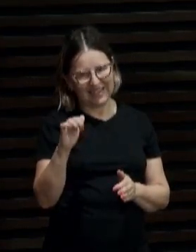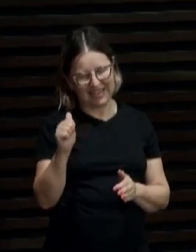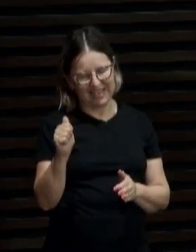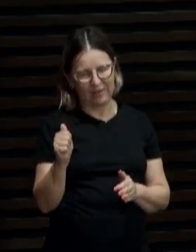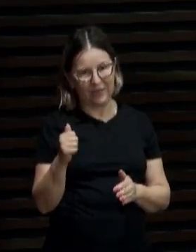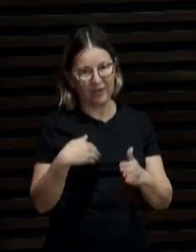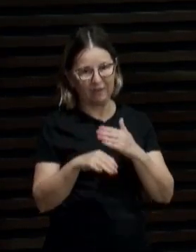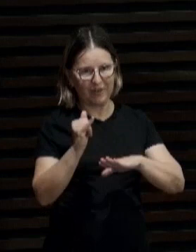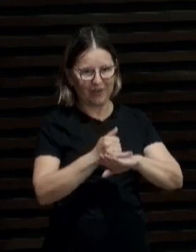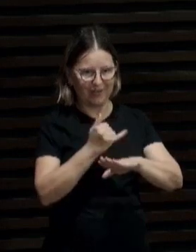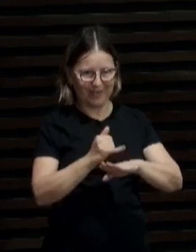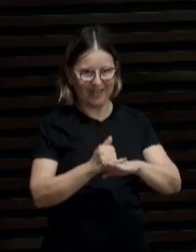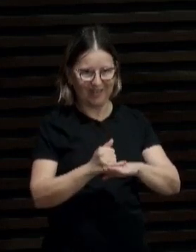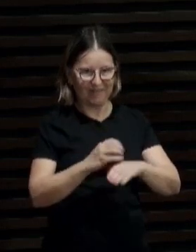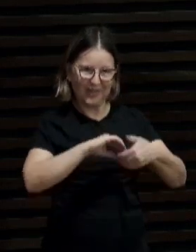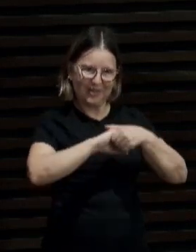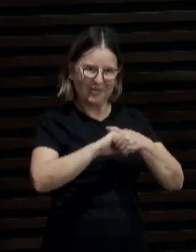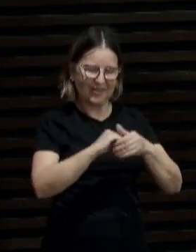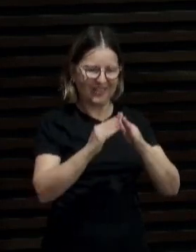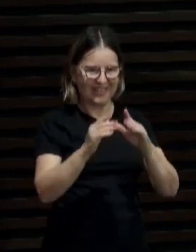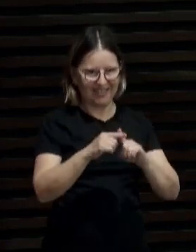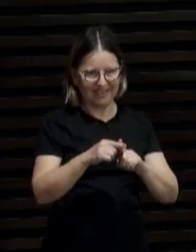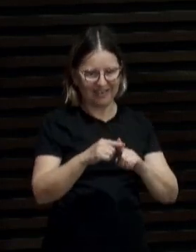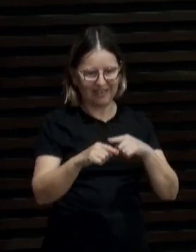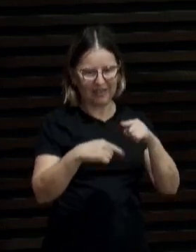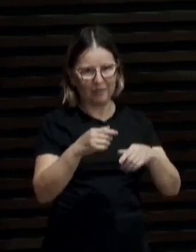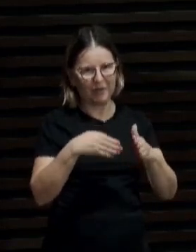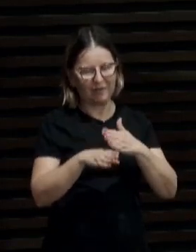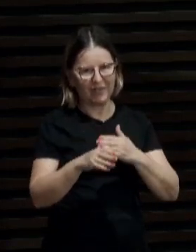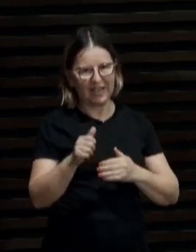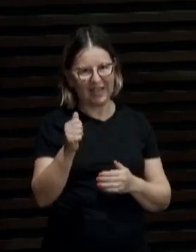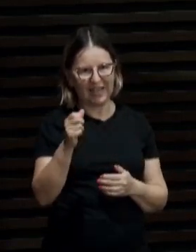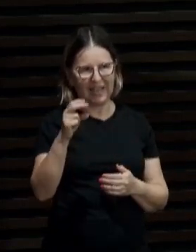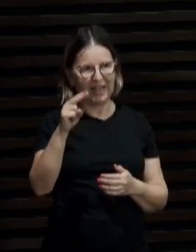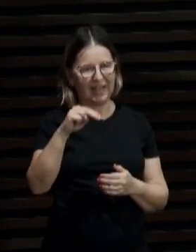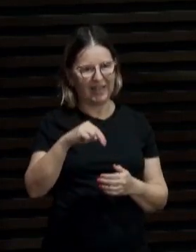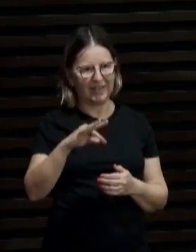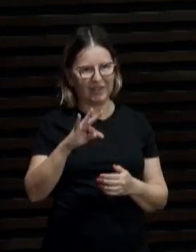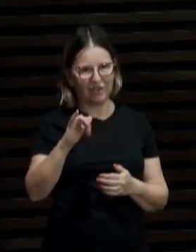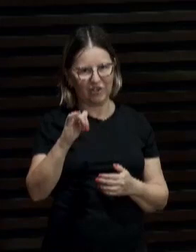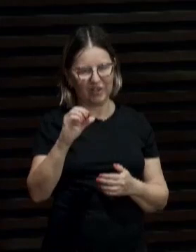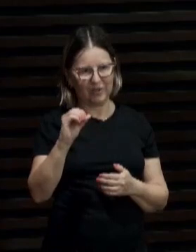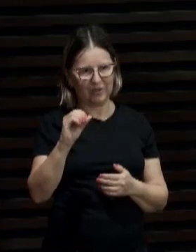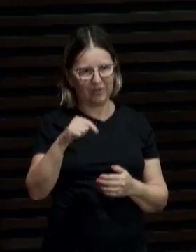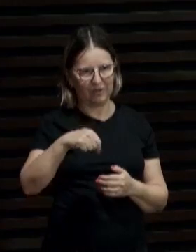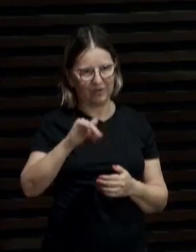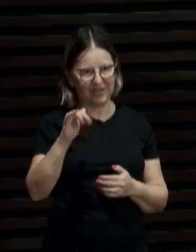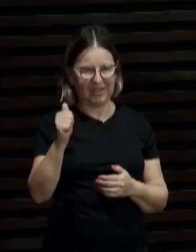E tendo saudado a igreja, desceu para Antioquia. Paulo então ele deixa Priscila e Áquila,